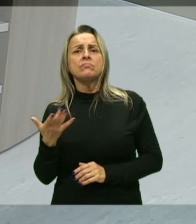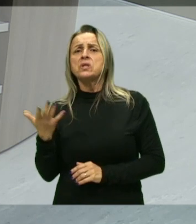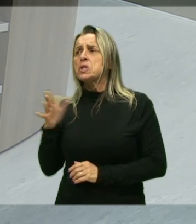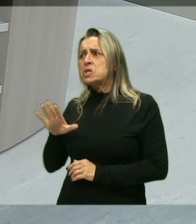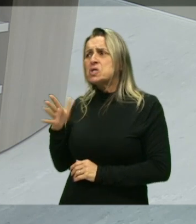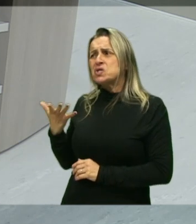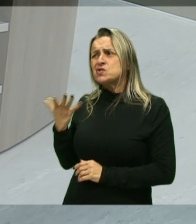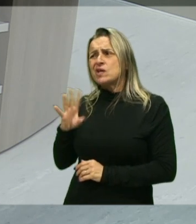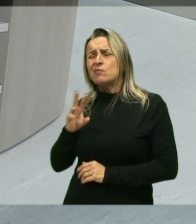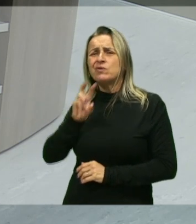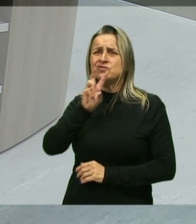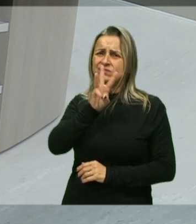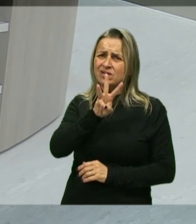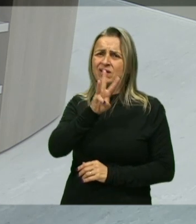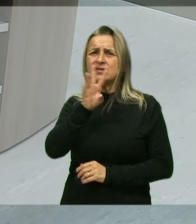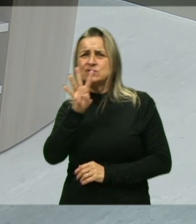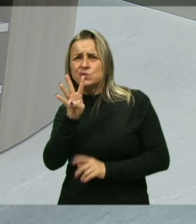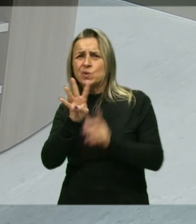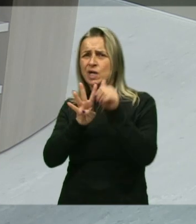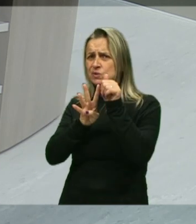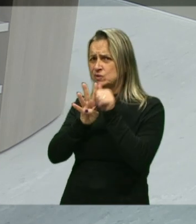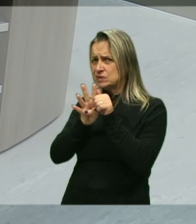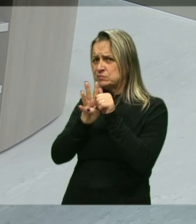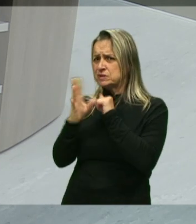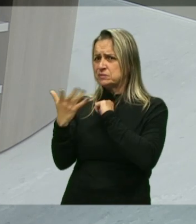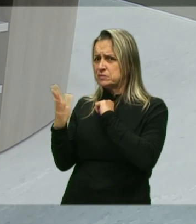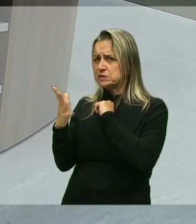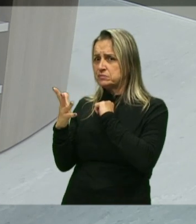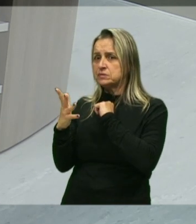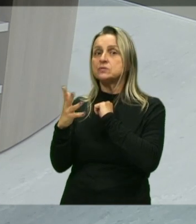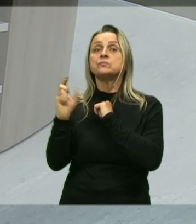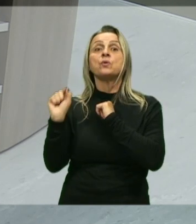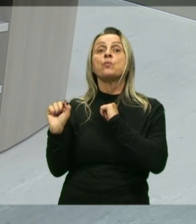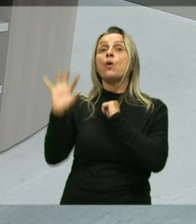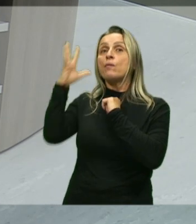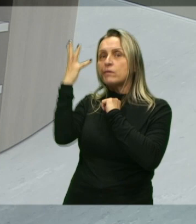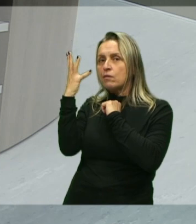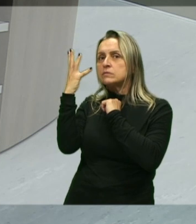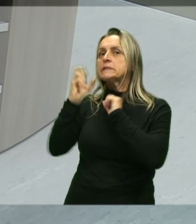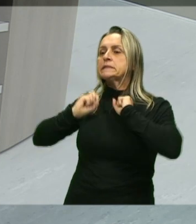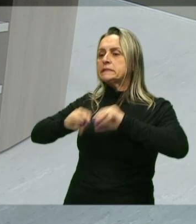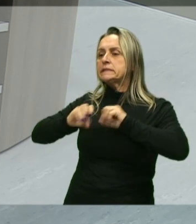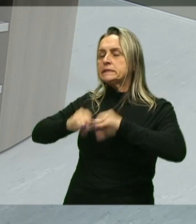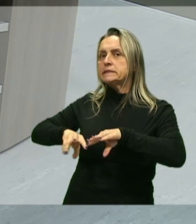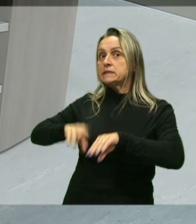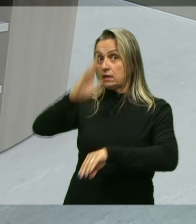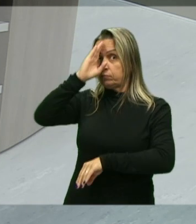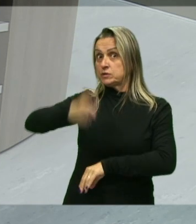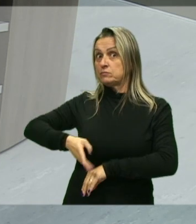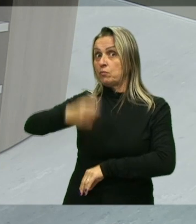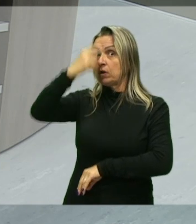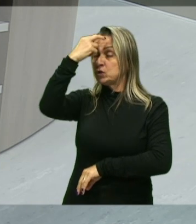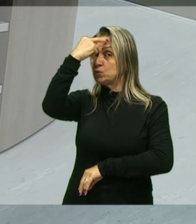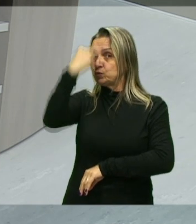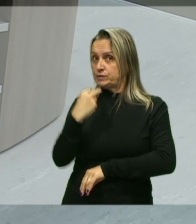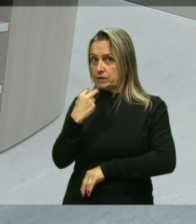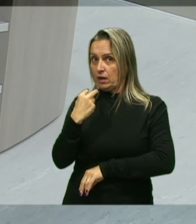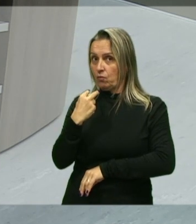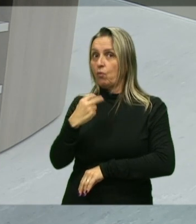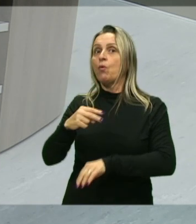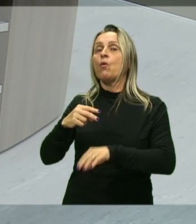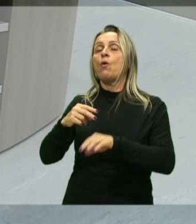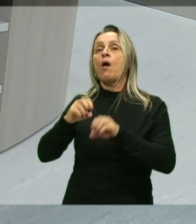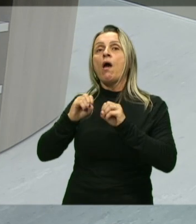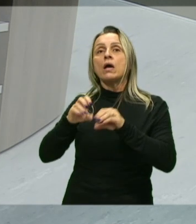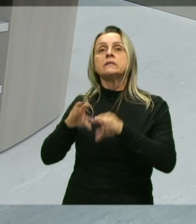4 semanas, né? Porque o que que acontece? A gente ensina a dupla, né, principalmente o cego, a entender os comandos, né? Então, dá um direita, dá um esquerda,